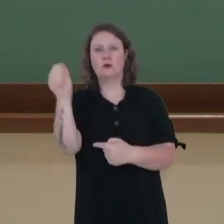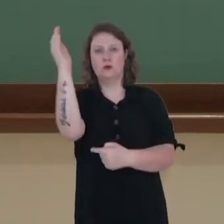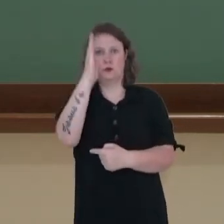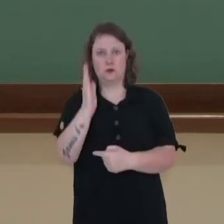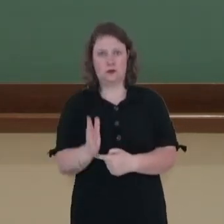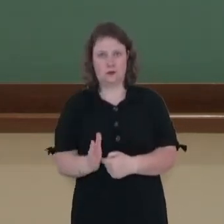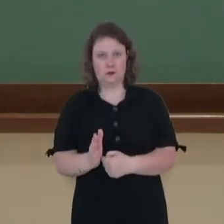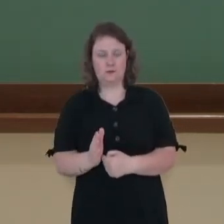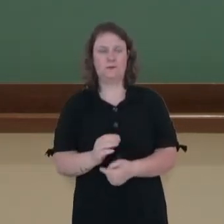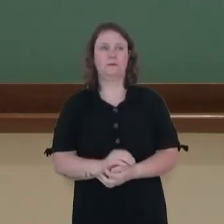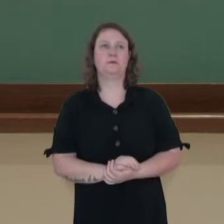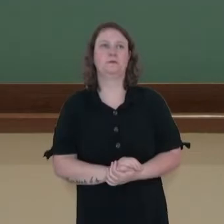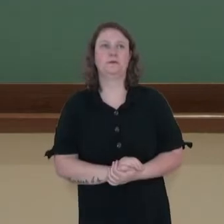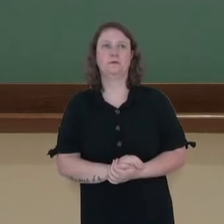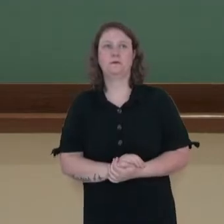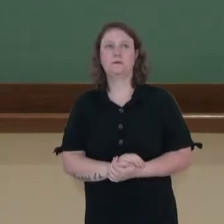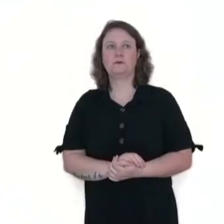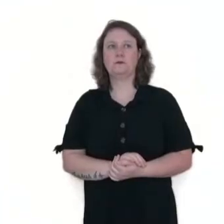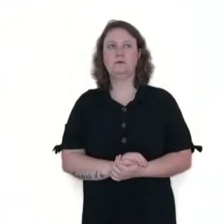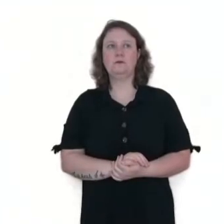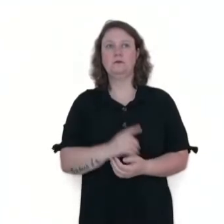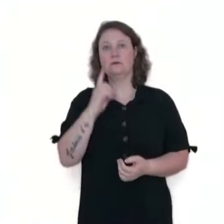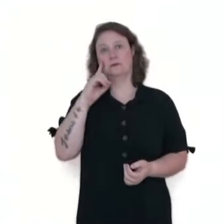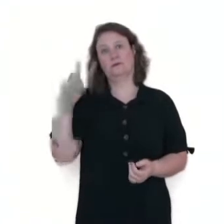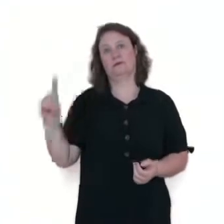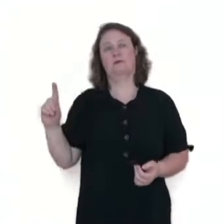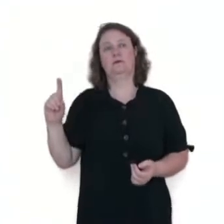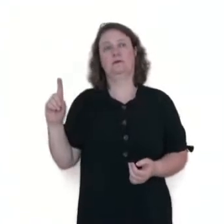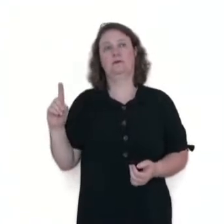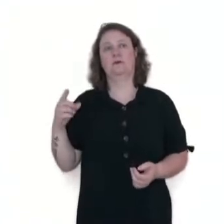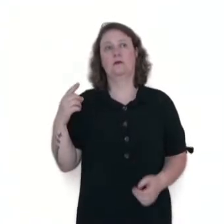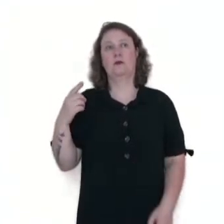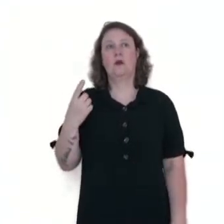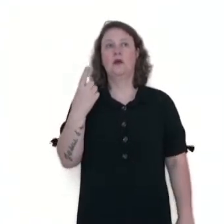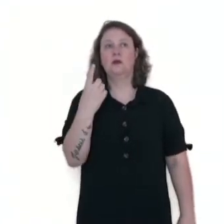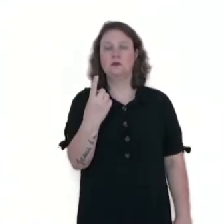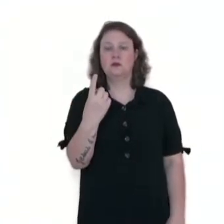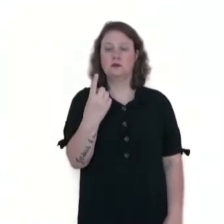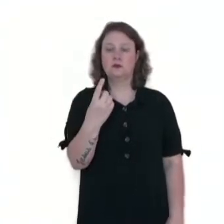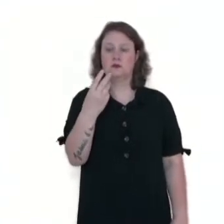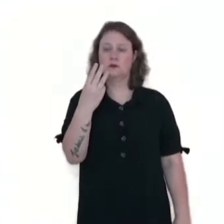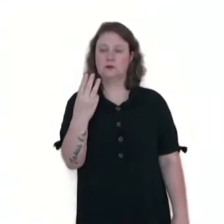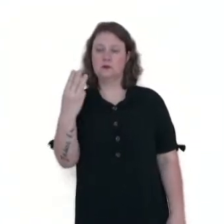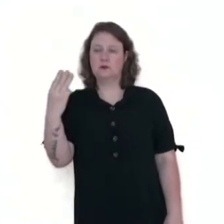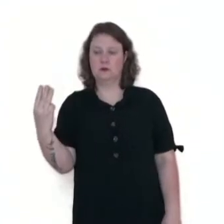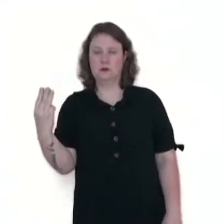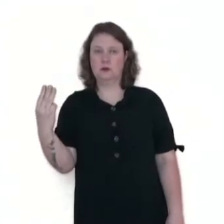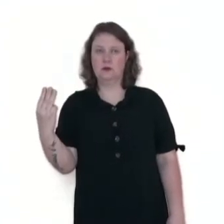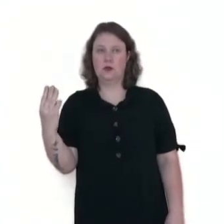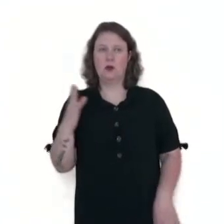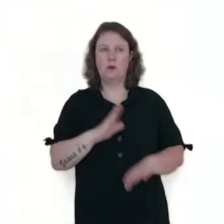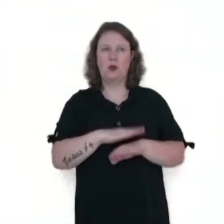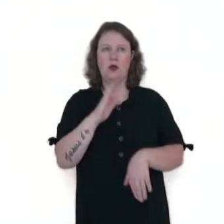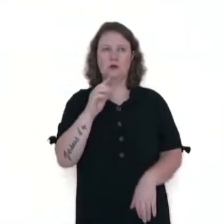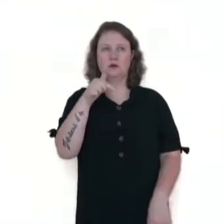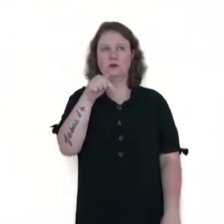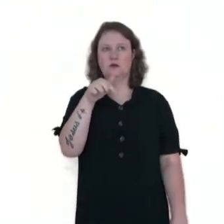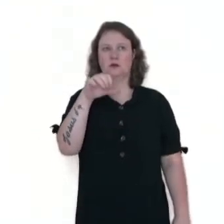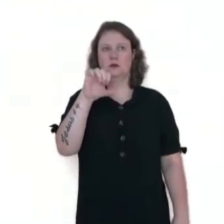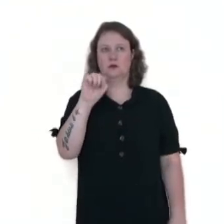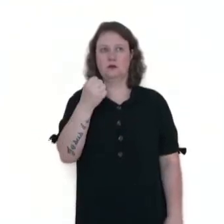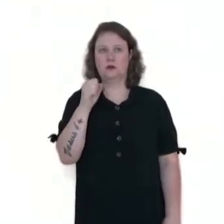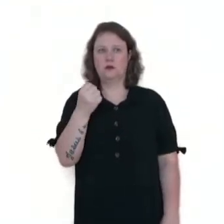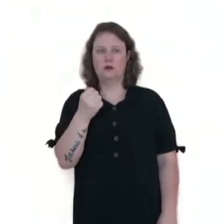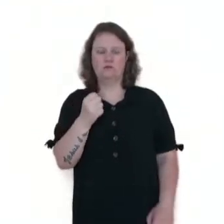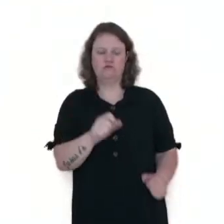Primeira República, né? Dos 133 fundadores do partido, mais de 70, 78 eram